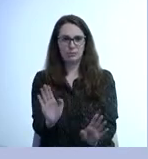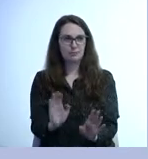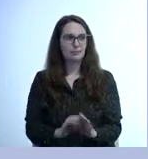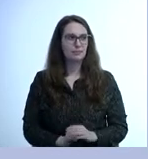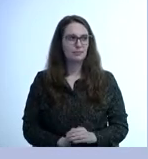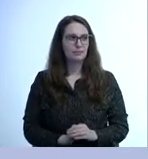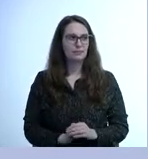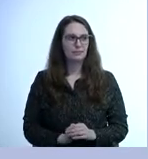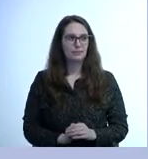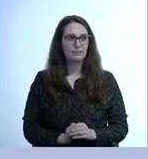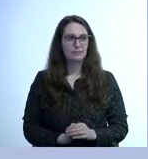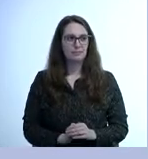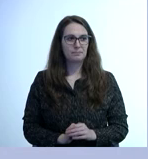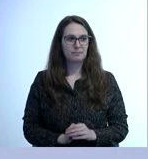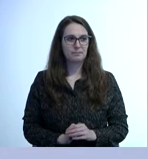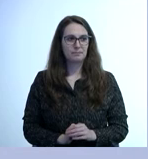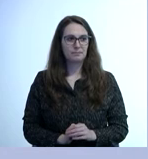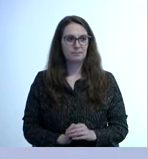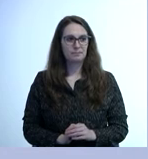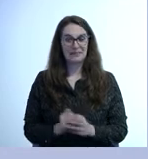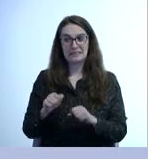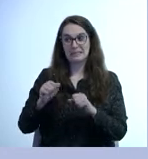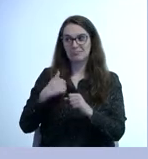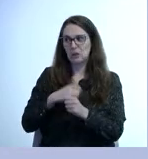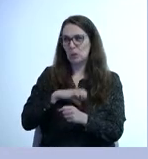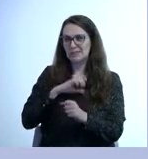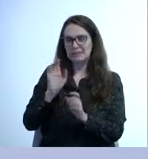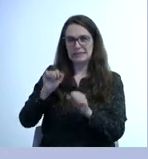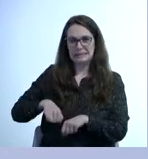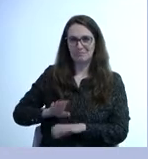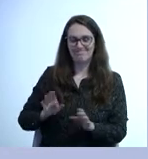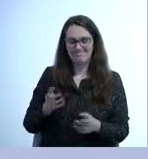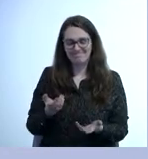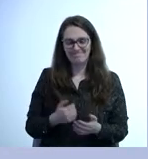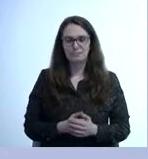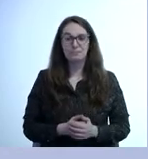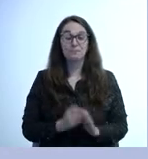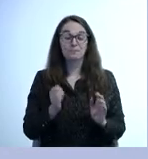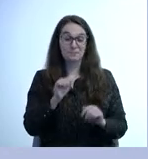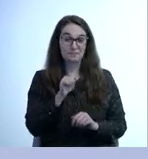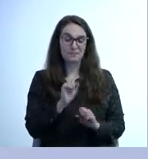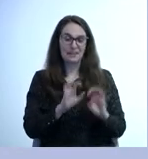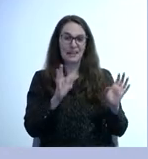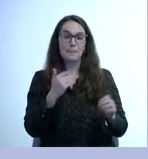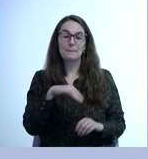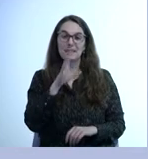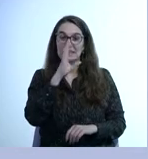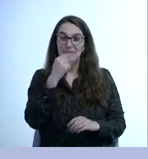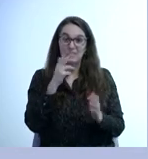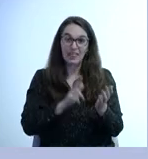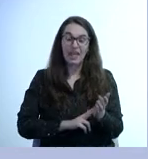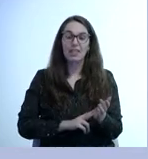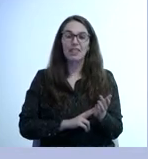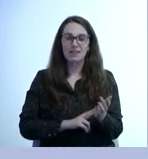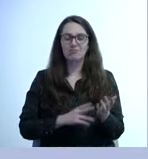menos. Mas... Rebelei contra essa condição. Mas... Exatamente. Mas a verdade é que o